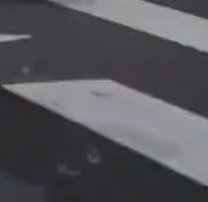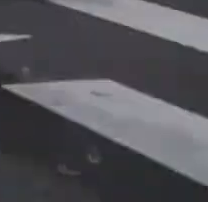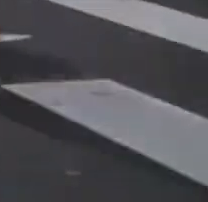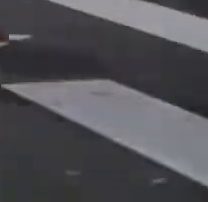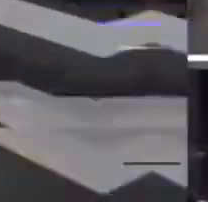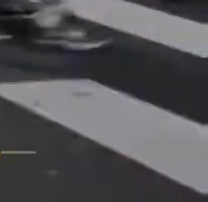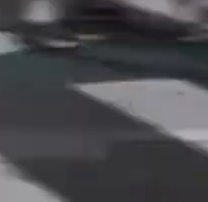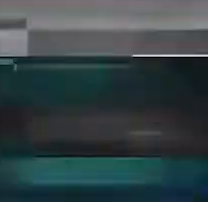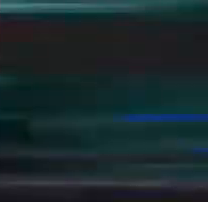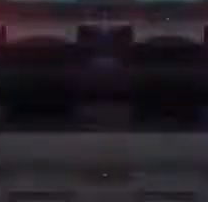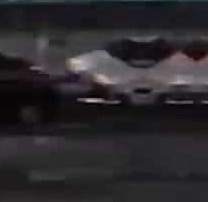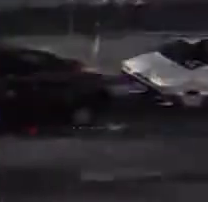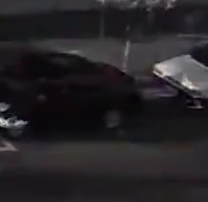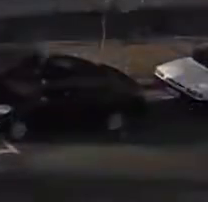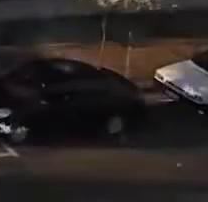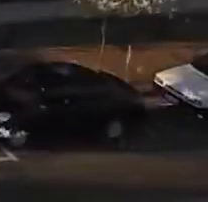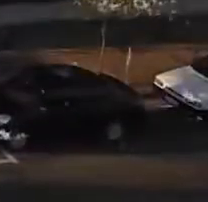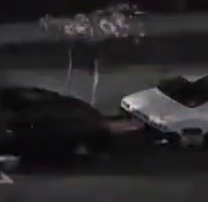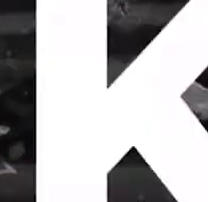E aí